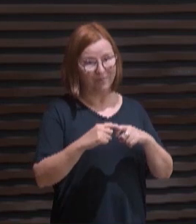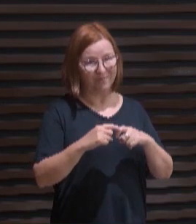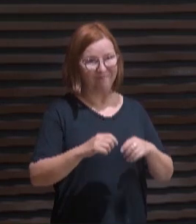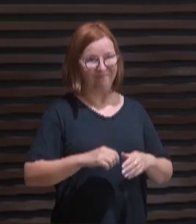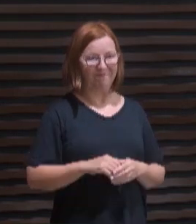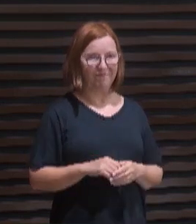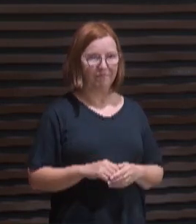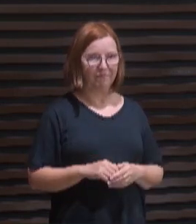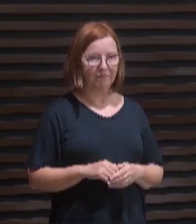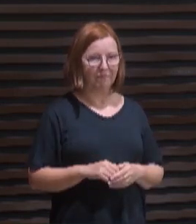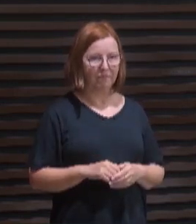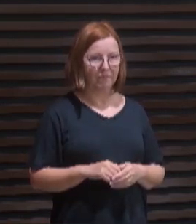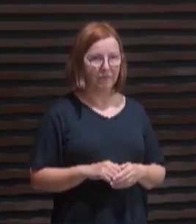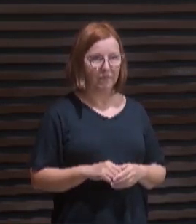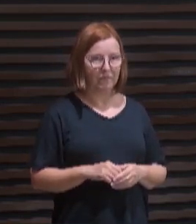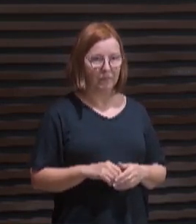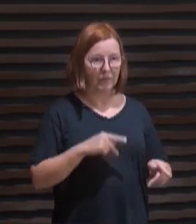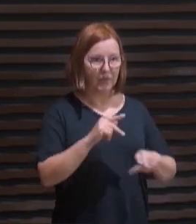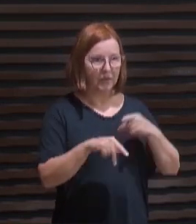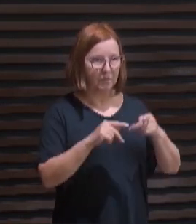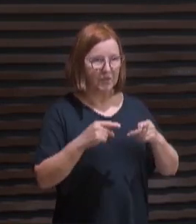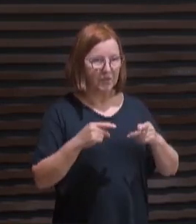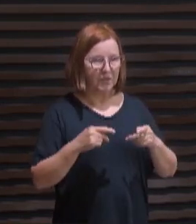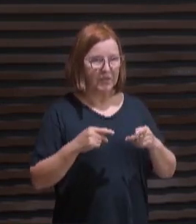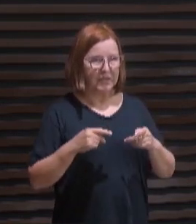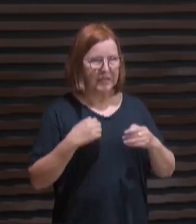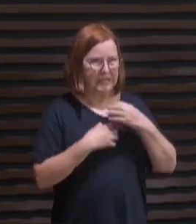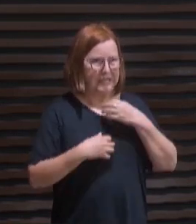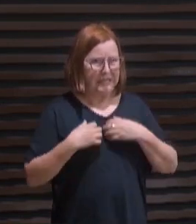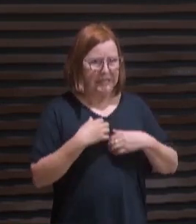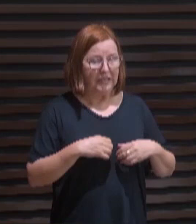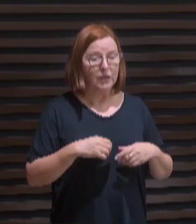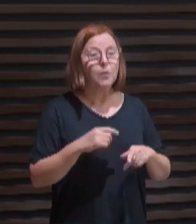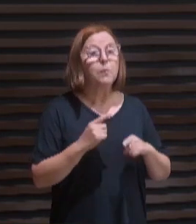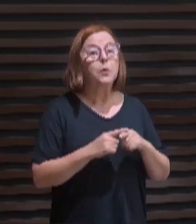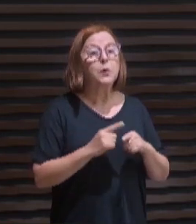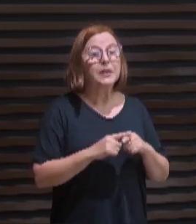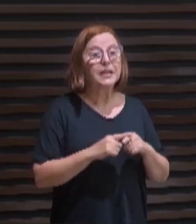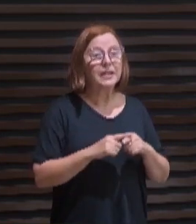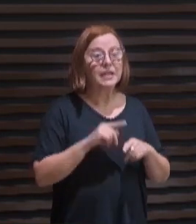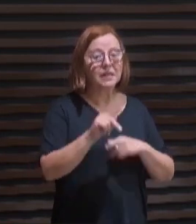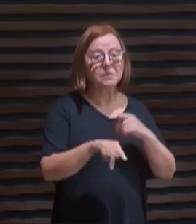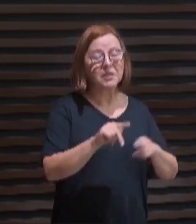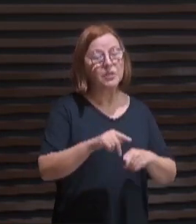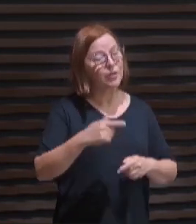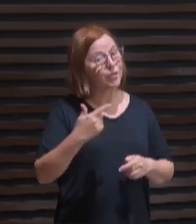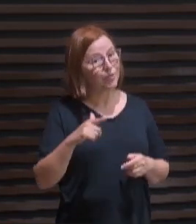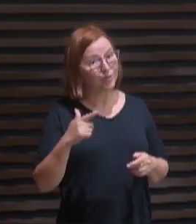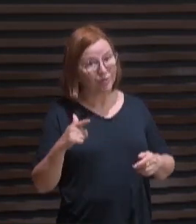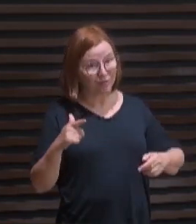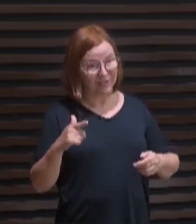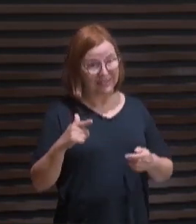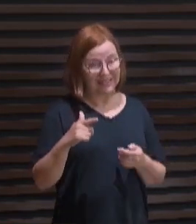O desespero está grande, porque as pessoas não têm a chaminé